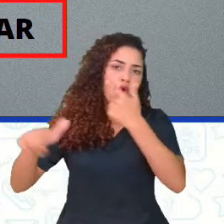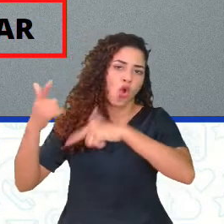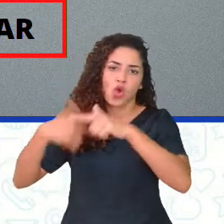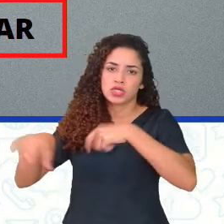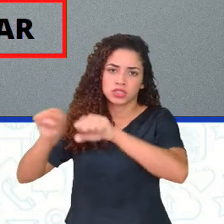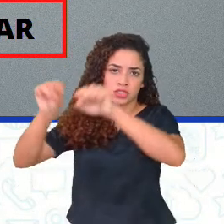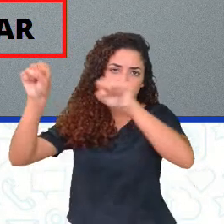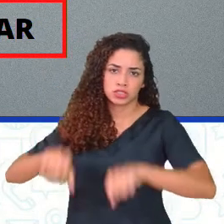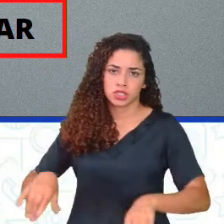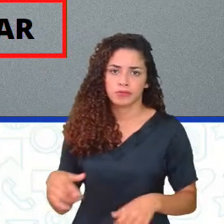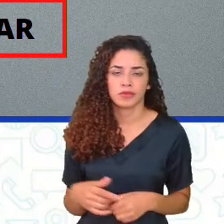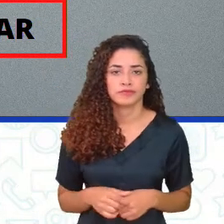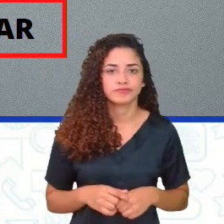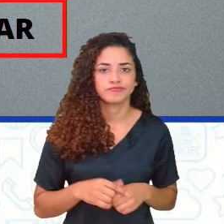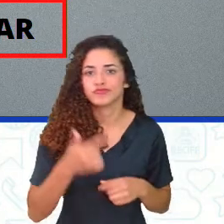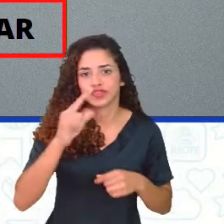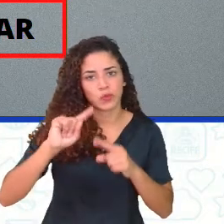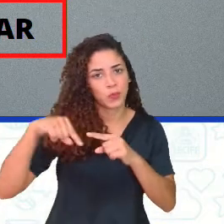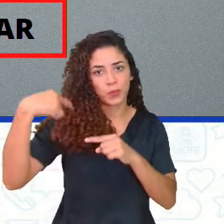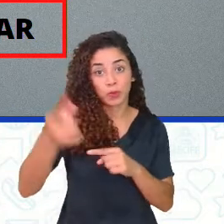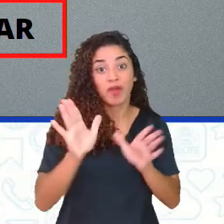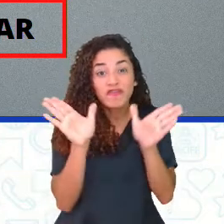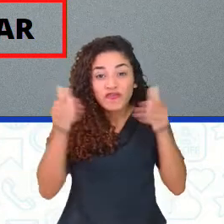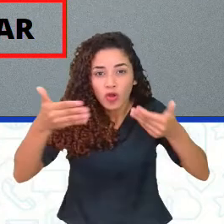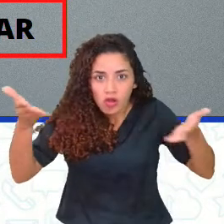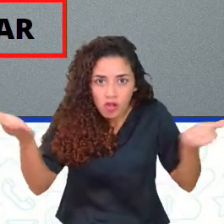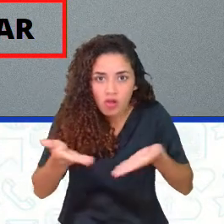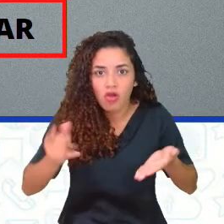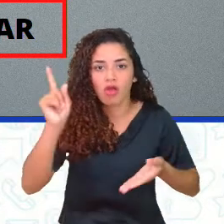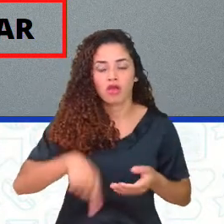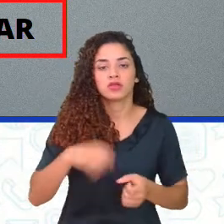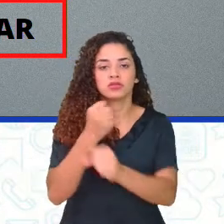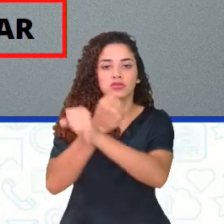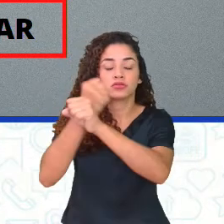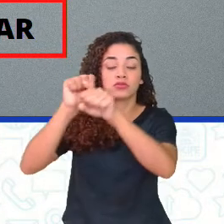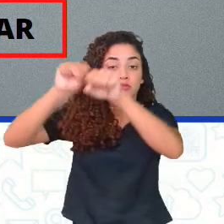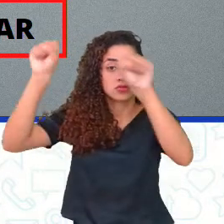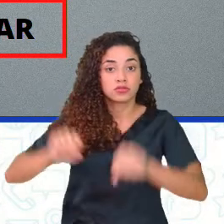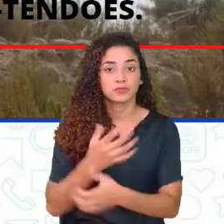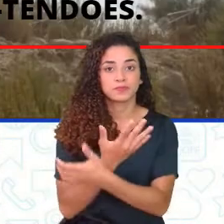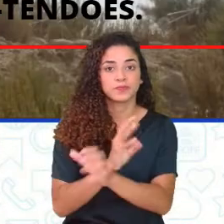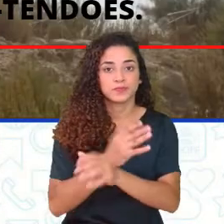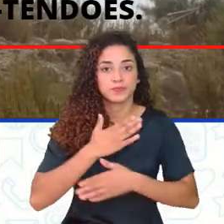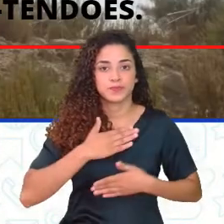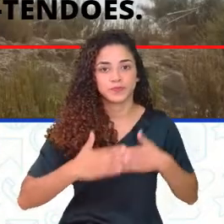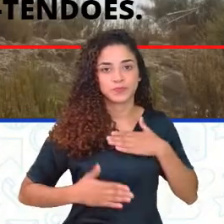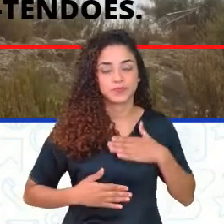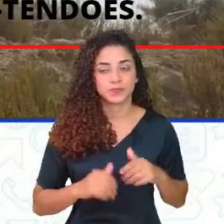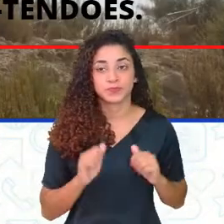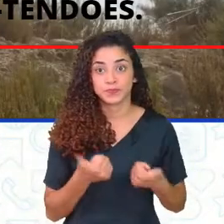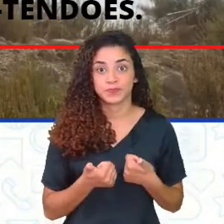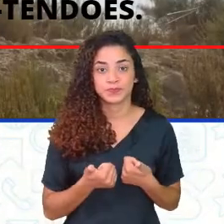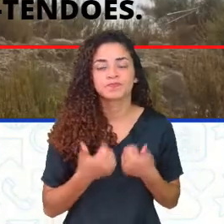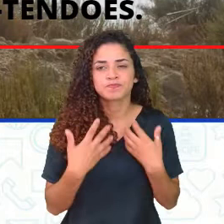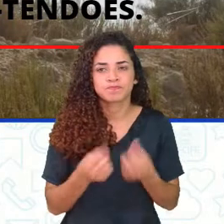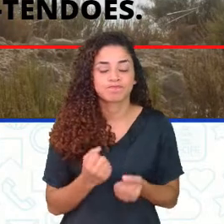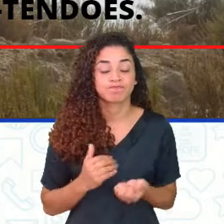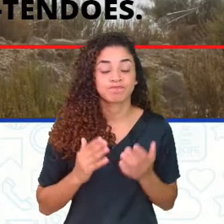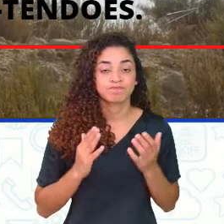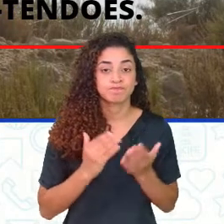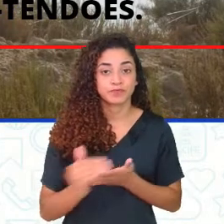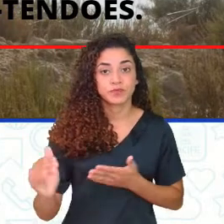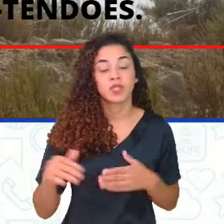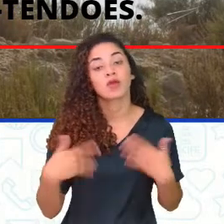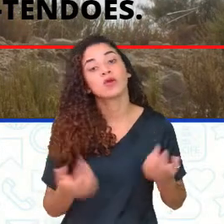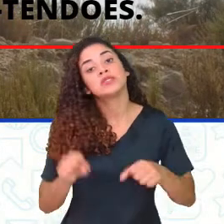nas próximas aulas. E hoje o foco é só para o sistema esquelético. Vamos lá? Então, no sistema